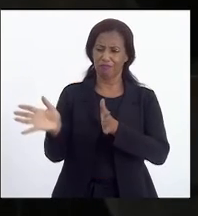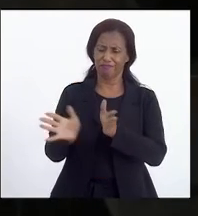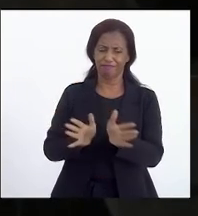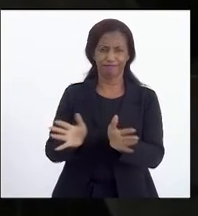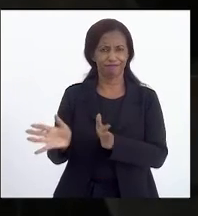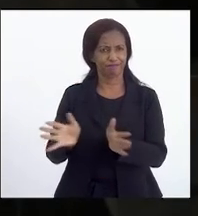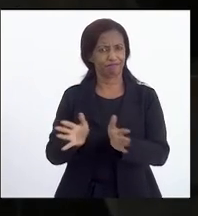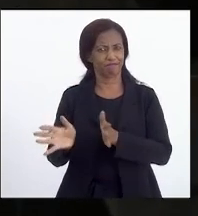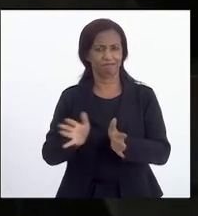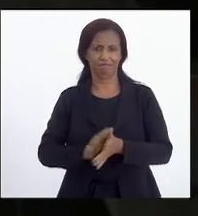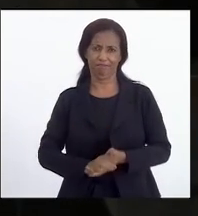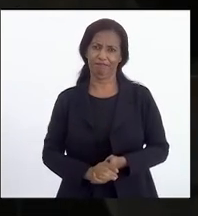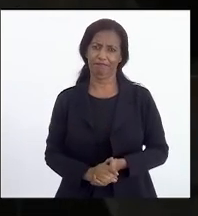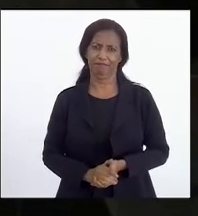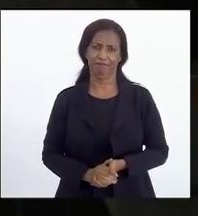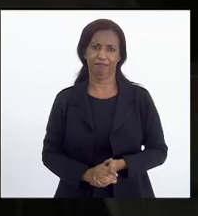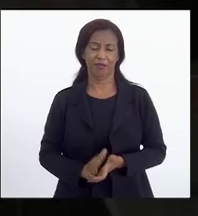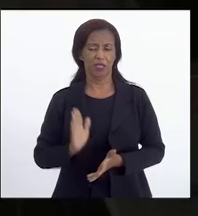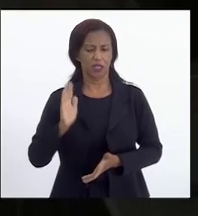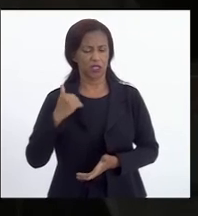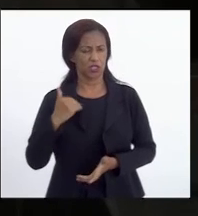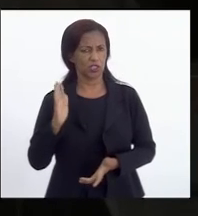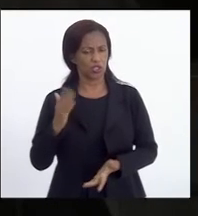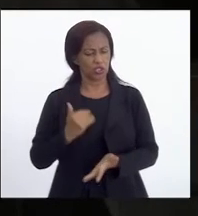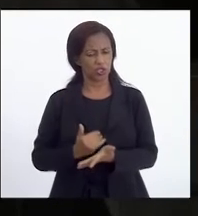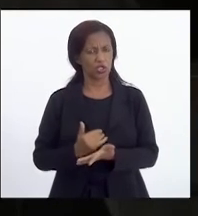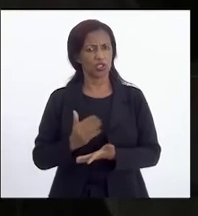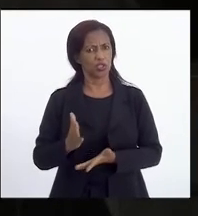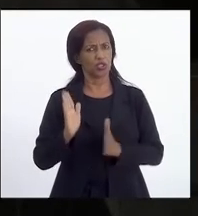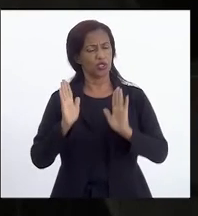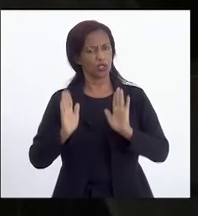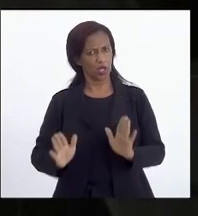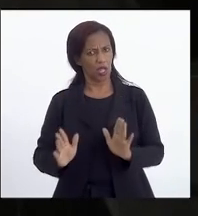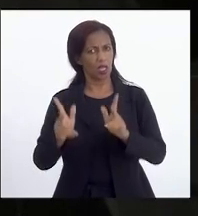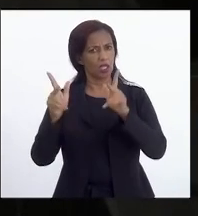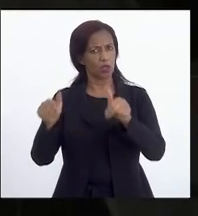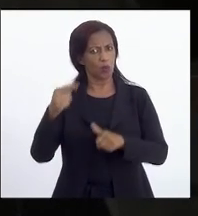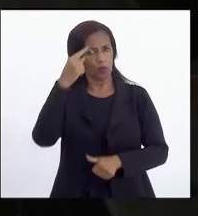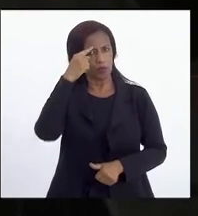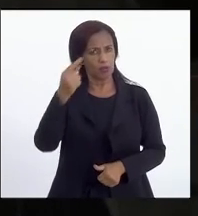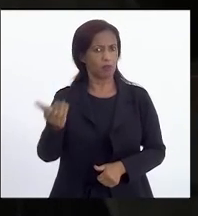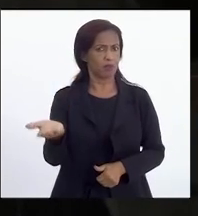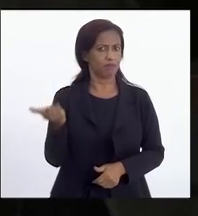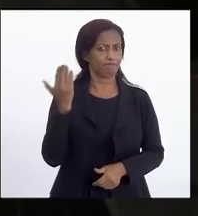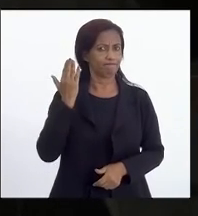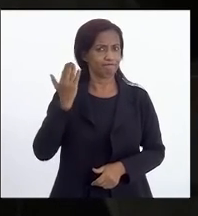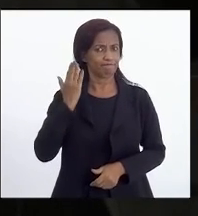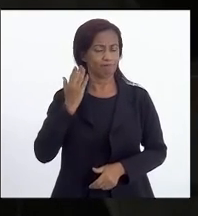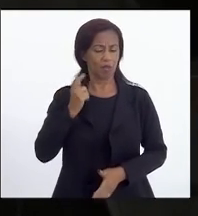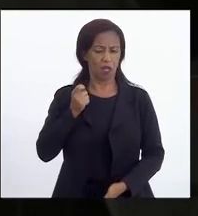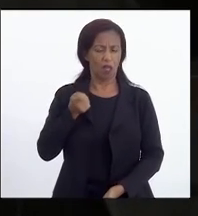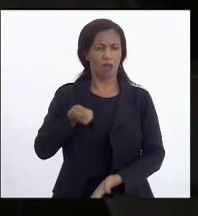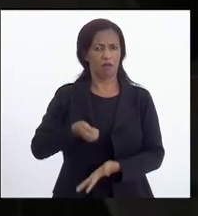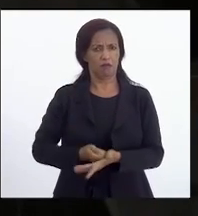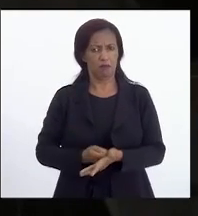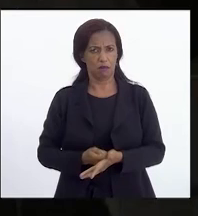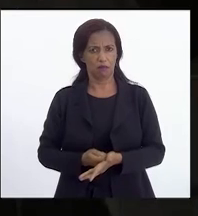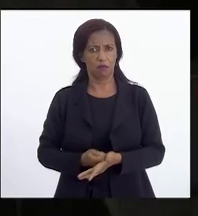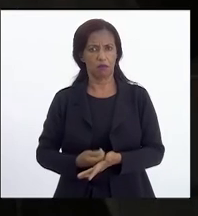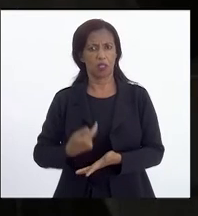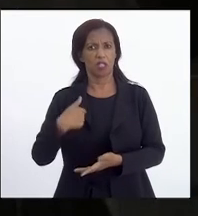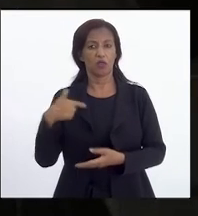flexibilização E desde já como x na semana passada reafirmo